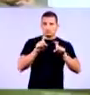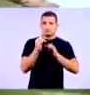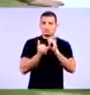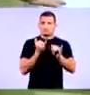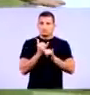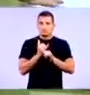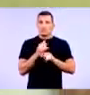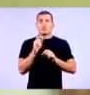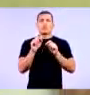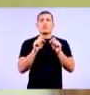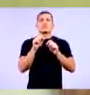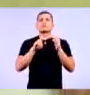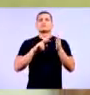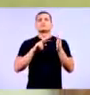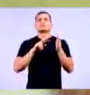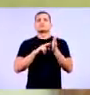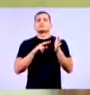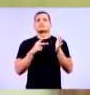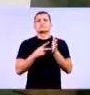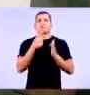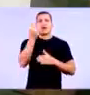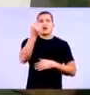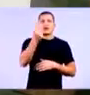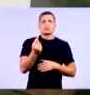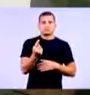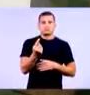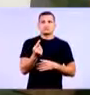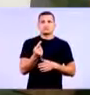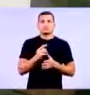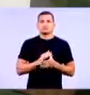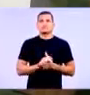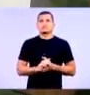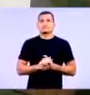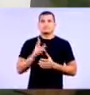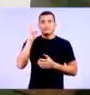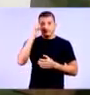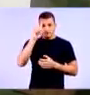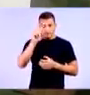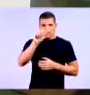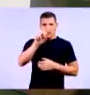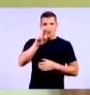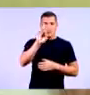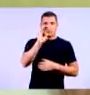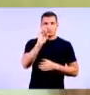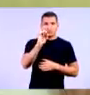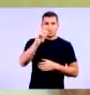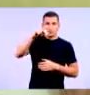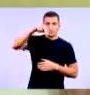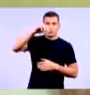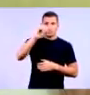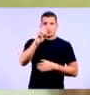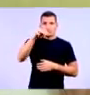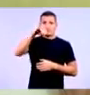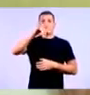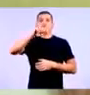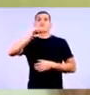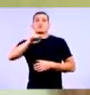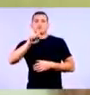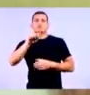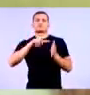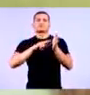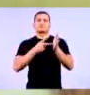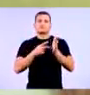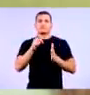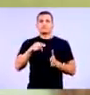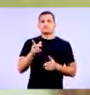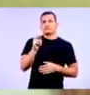Sara? O que cada um significa? Lembrando, né, a autonomia, a figura tanto do